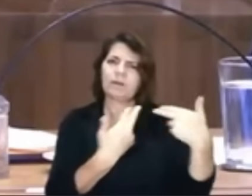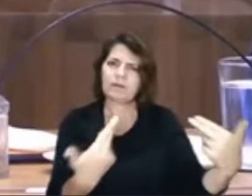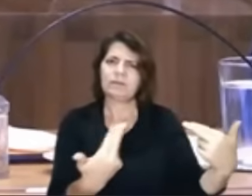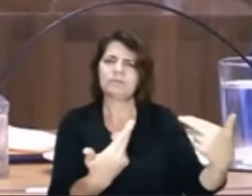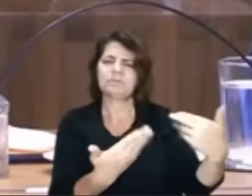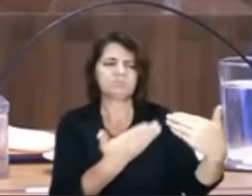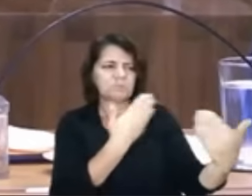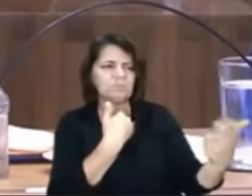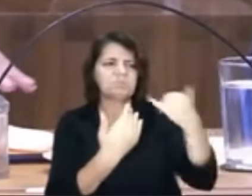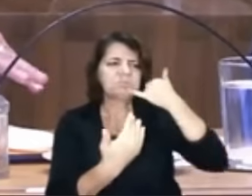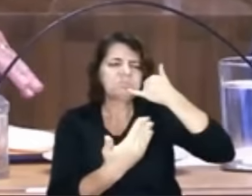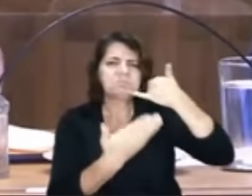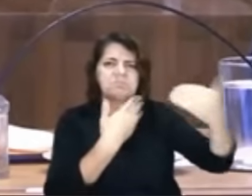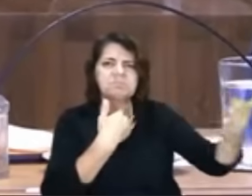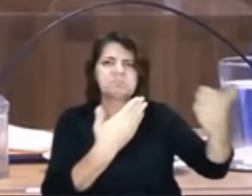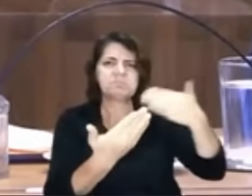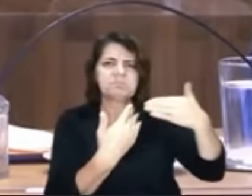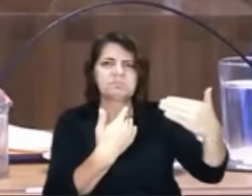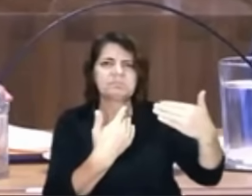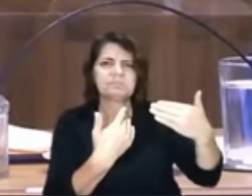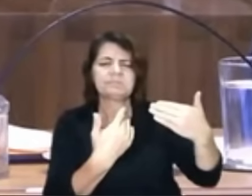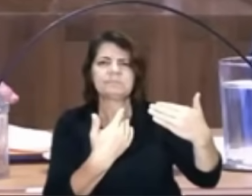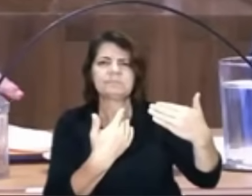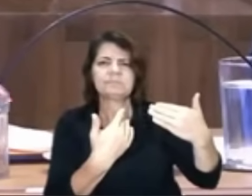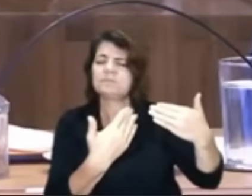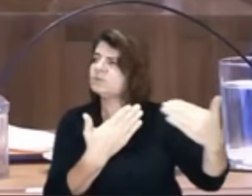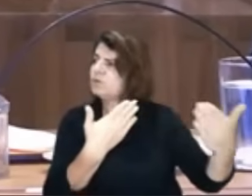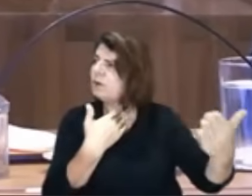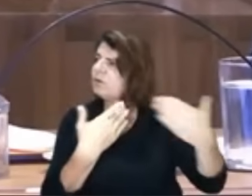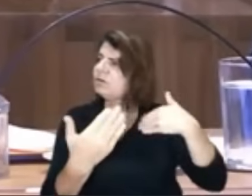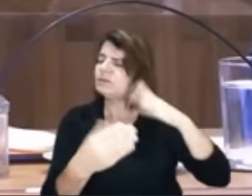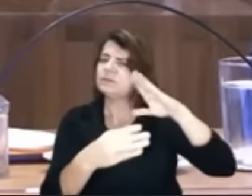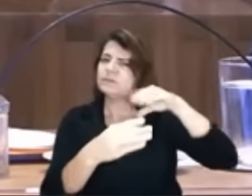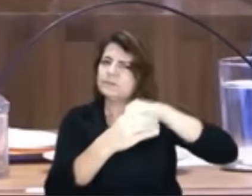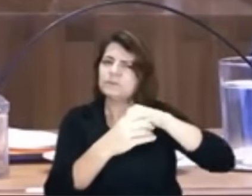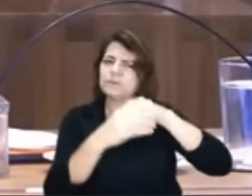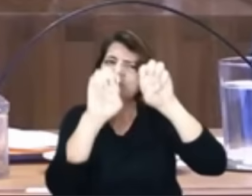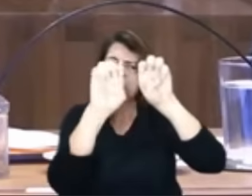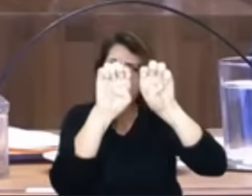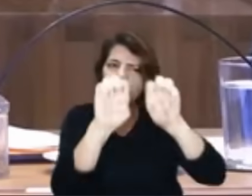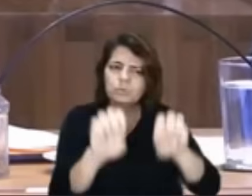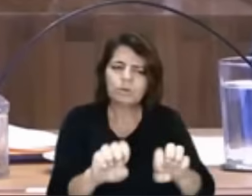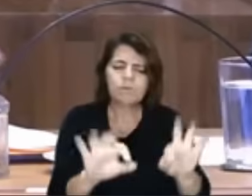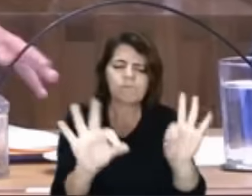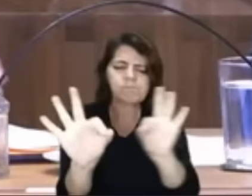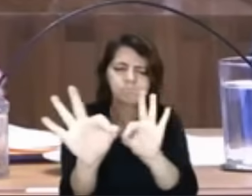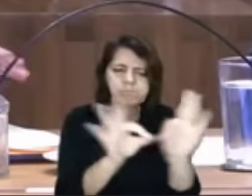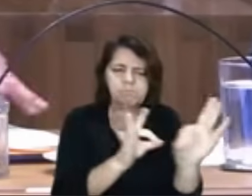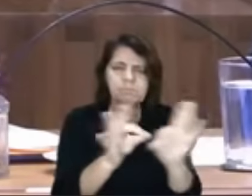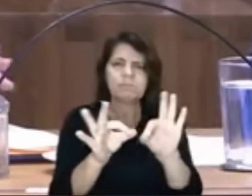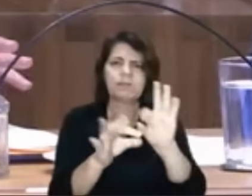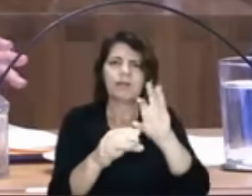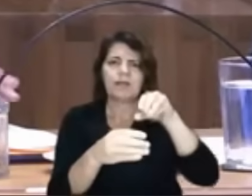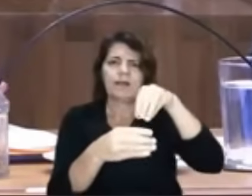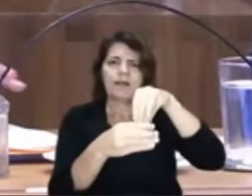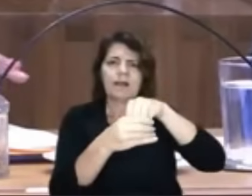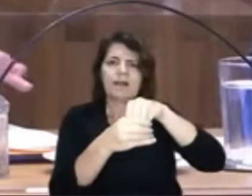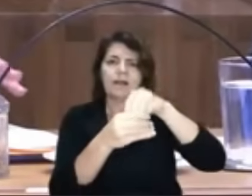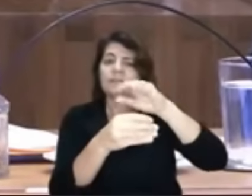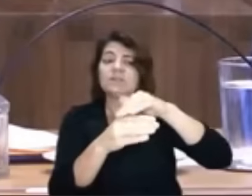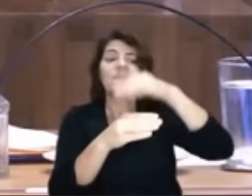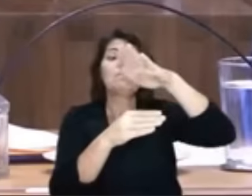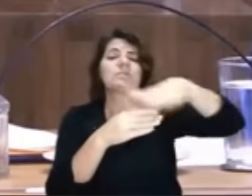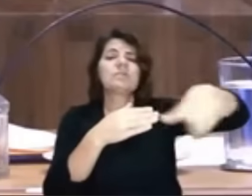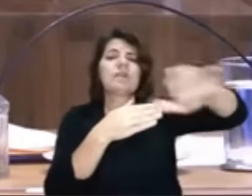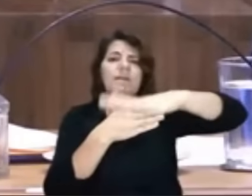eh reestruturando a área interna lá do Palácio e aquilo tava porque tivemos que desalojar foi foi um trabalho muito